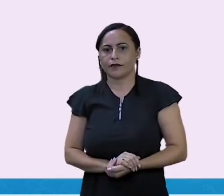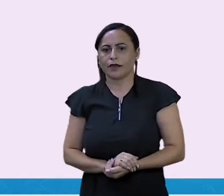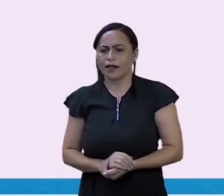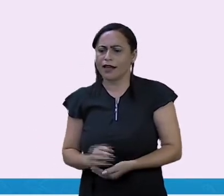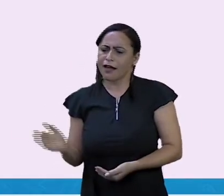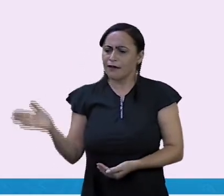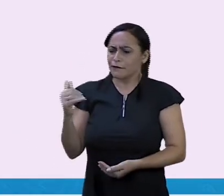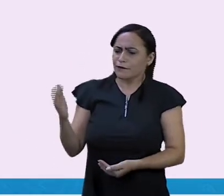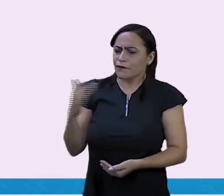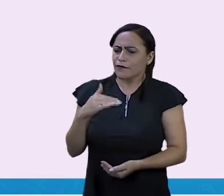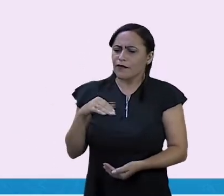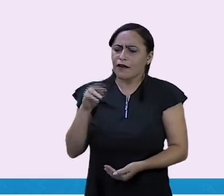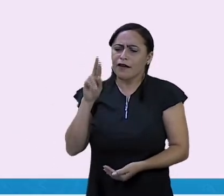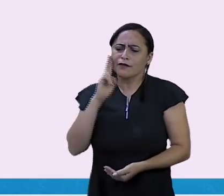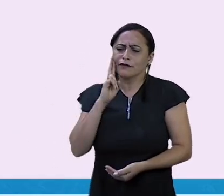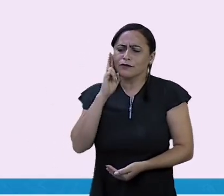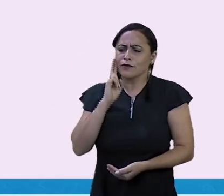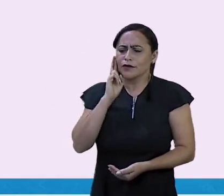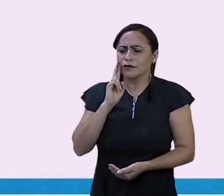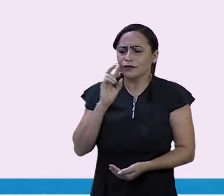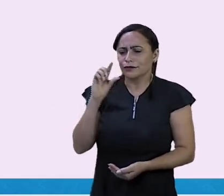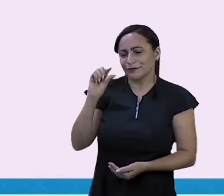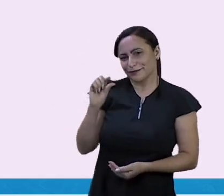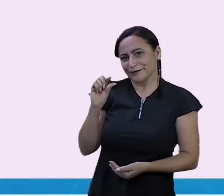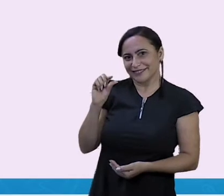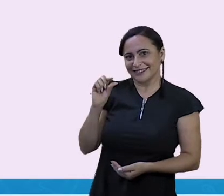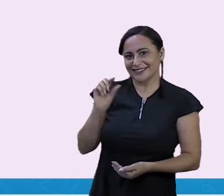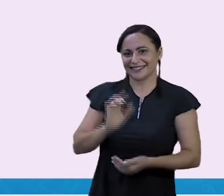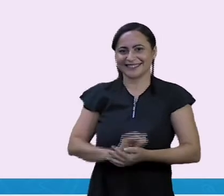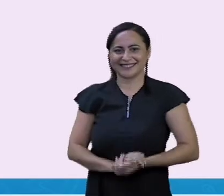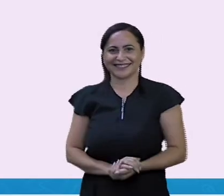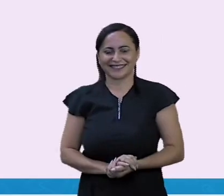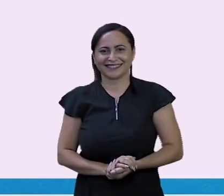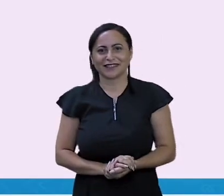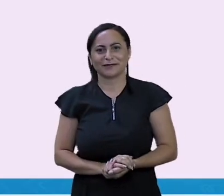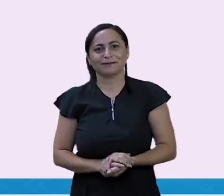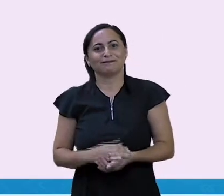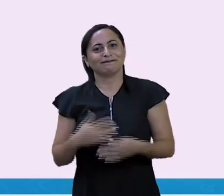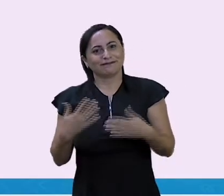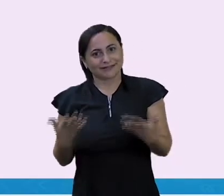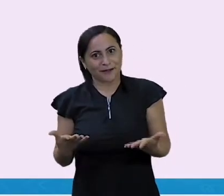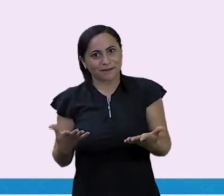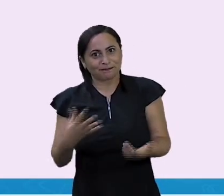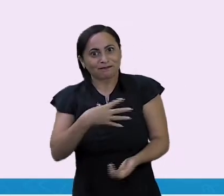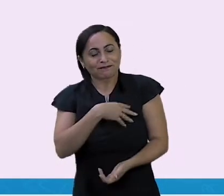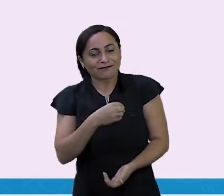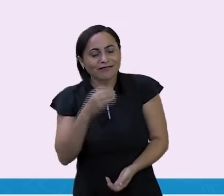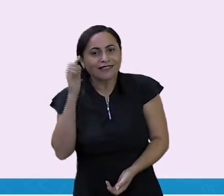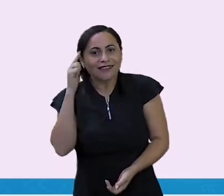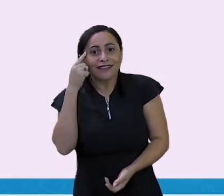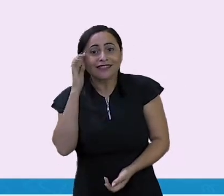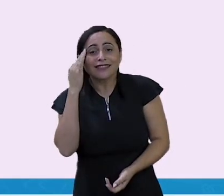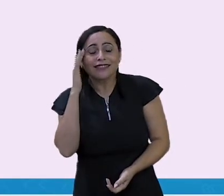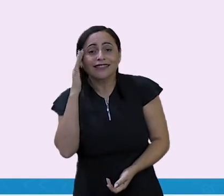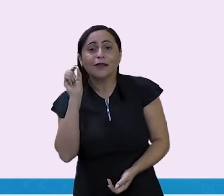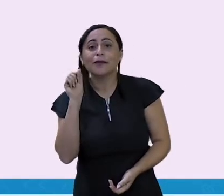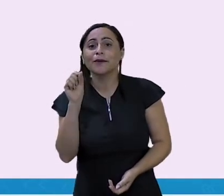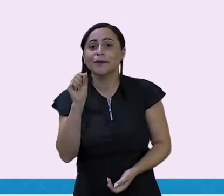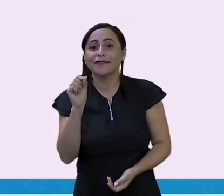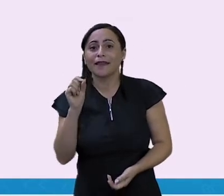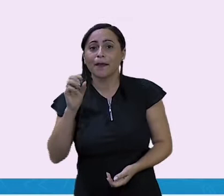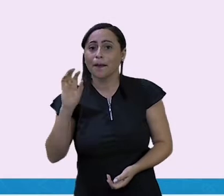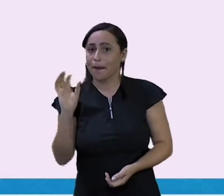Vamos, Rosinha, é só por um instante. Bom, o filho entendeu que a porca que o pai